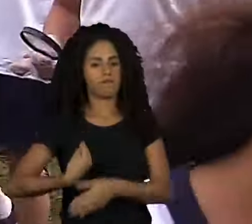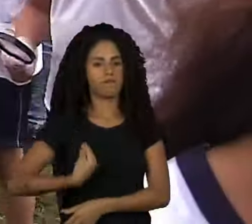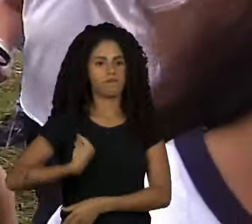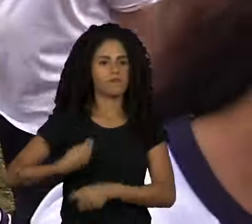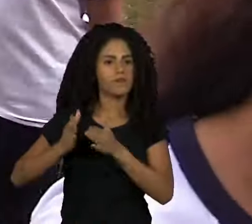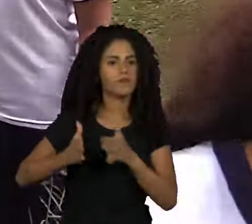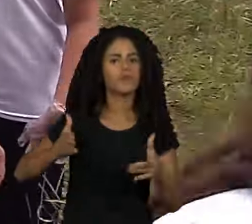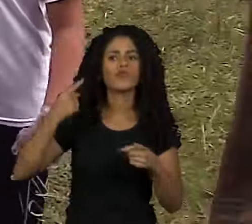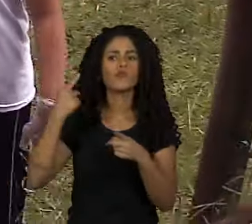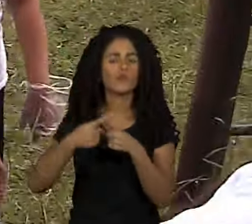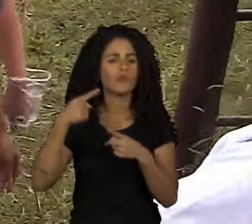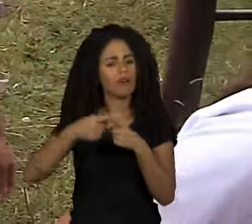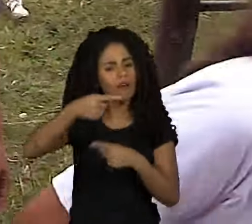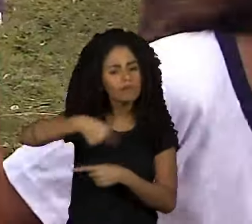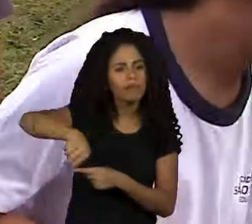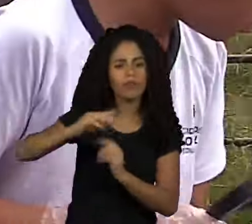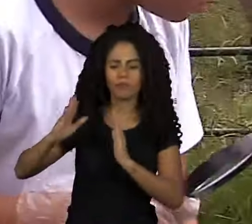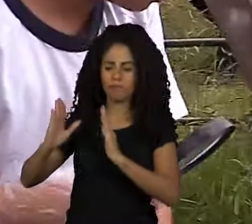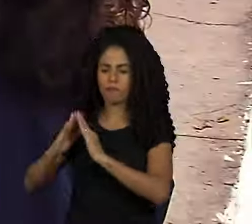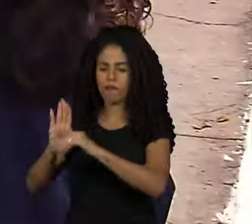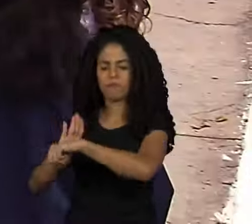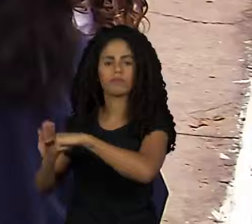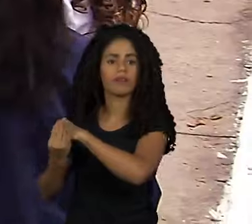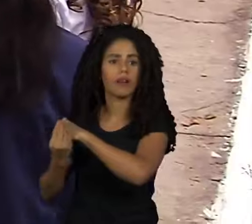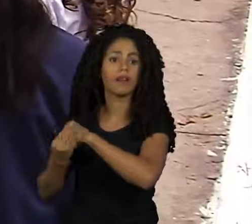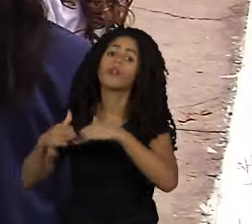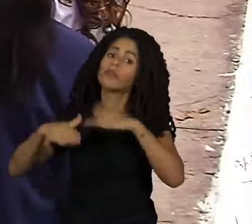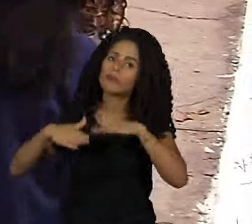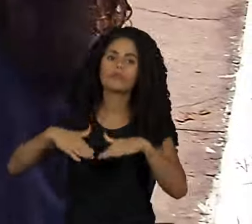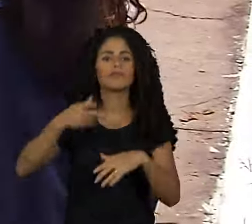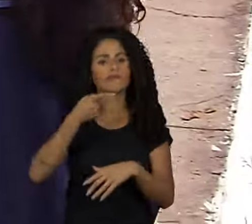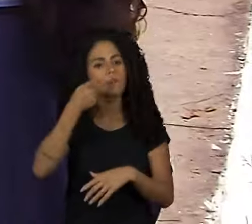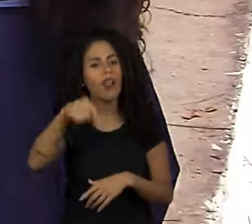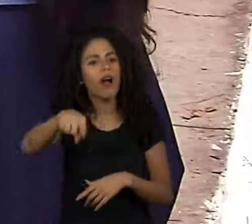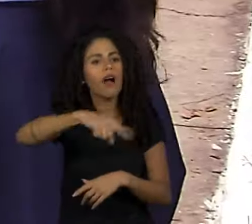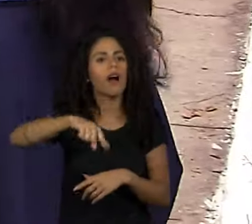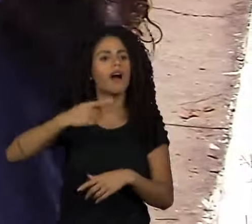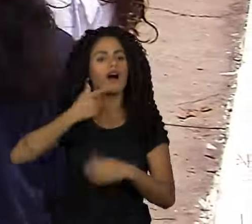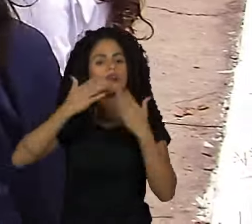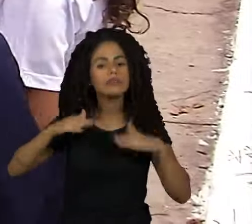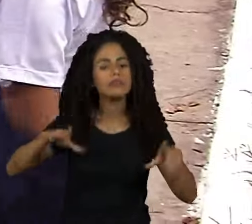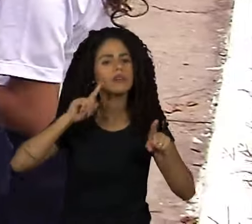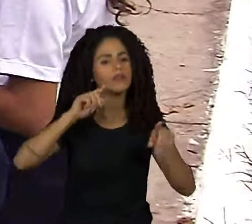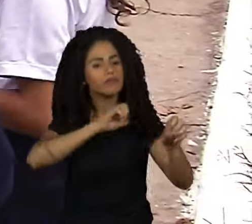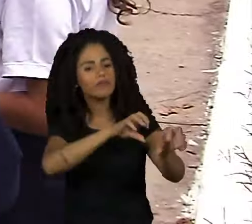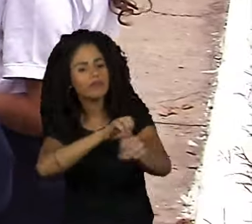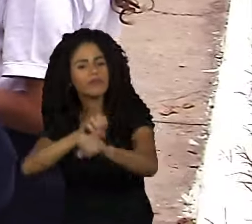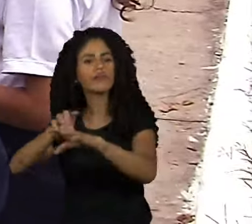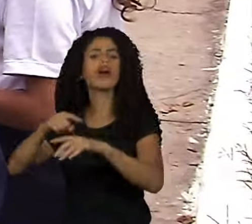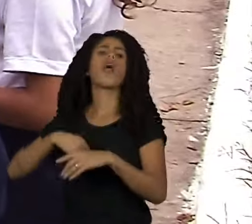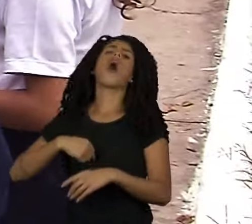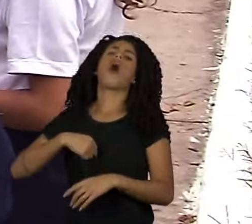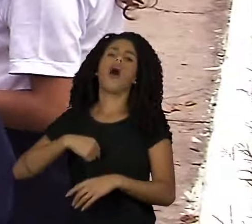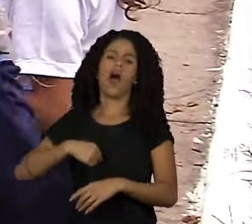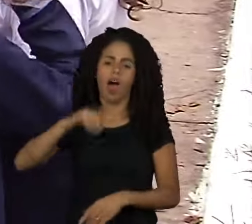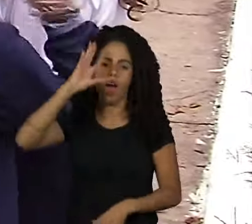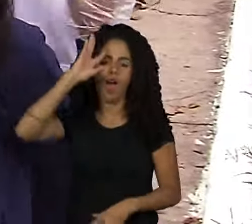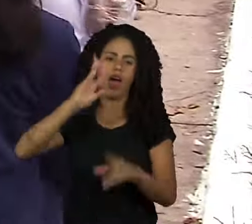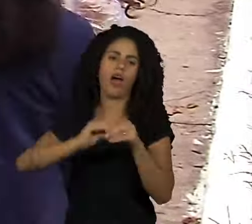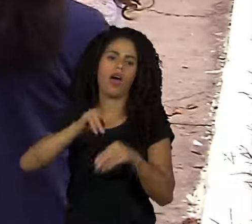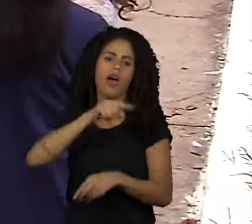Porque eles são da comunidade. Então, de repente, a fala, a escuta dessas crianças, talvez elas ecoam um pouco mais, né, que